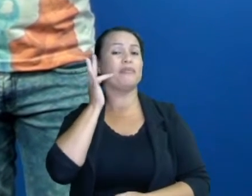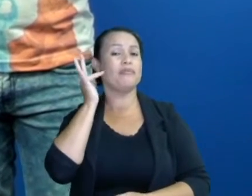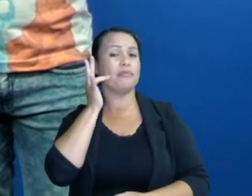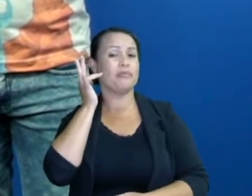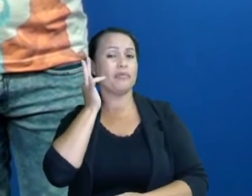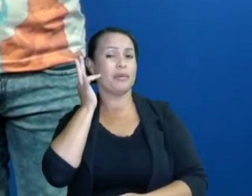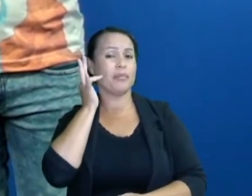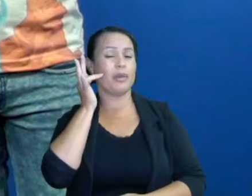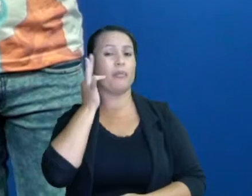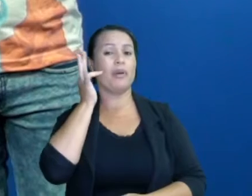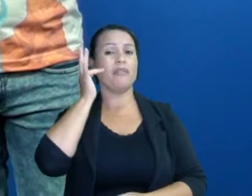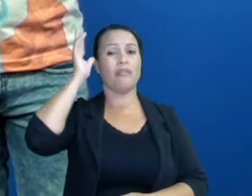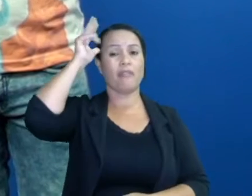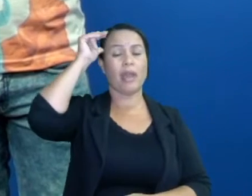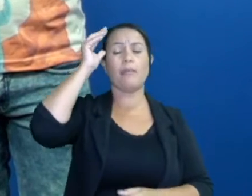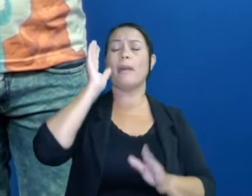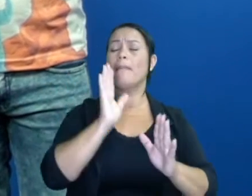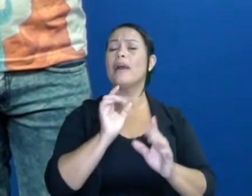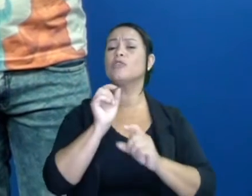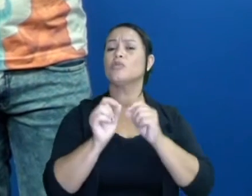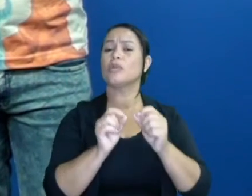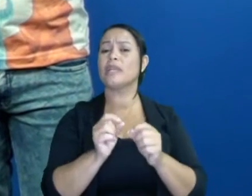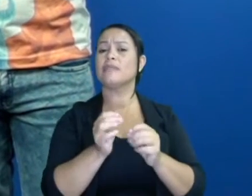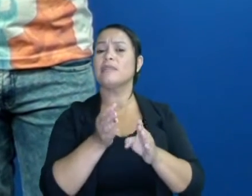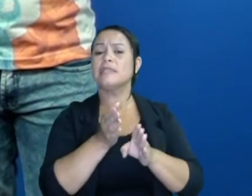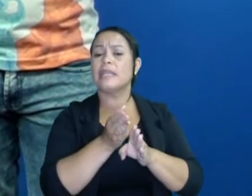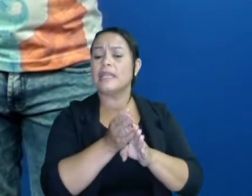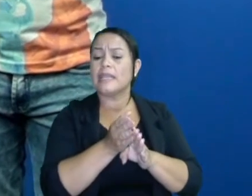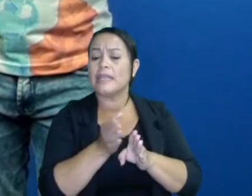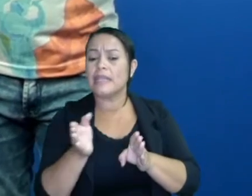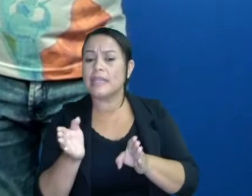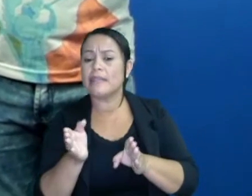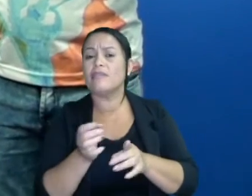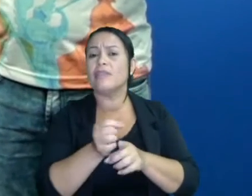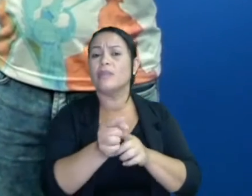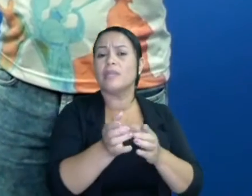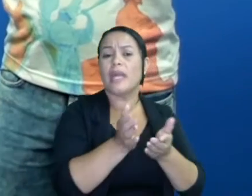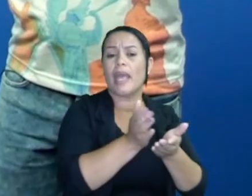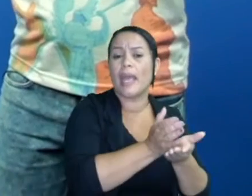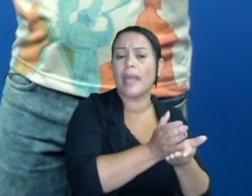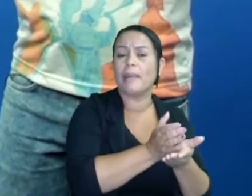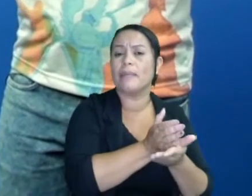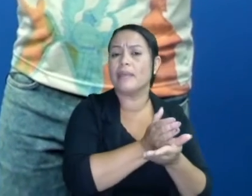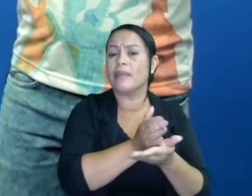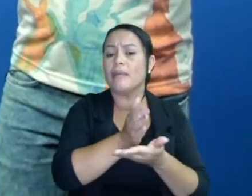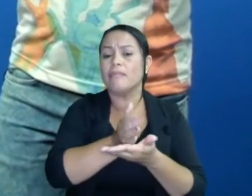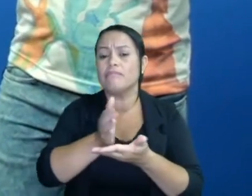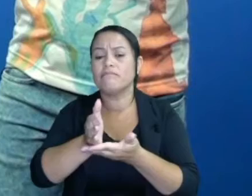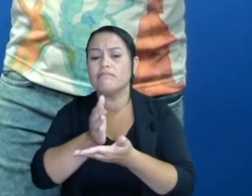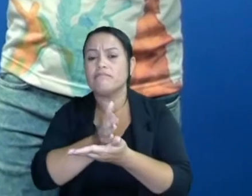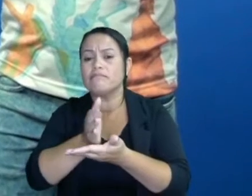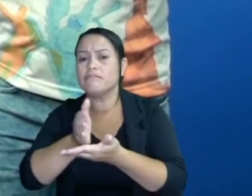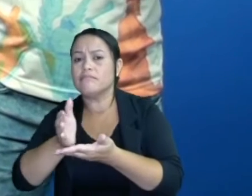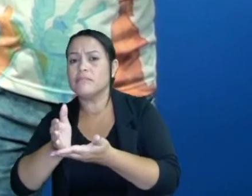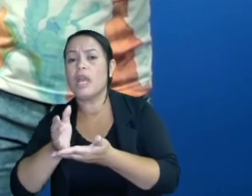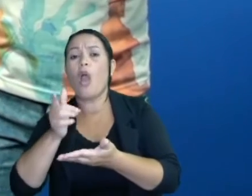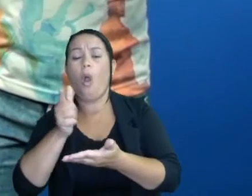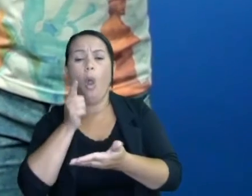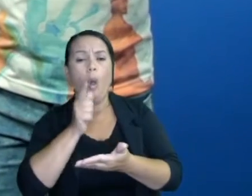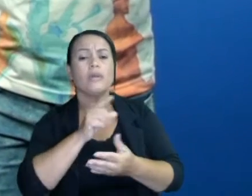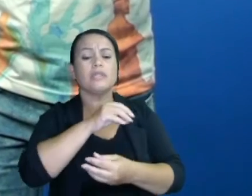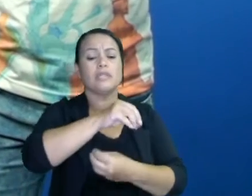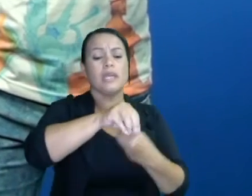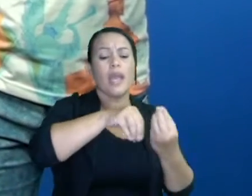dividir aquela porção de sêmen do reprodutor, você pode, a partir de então, de uma ejaculação daquele animal, você